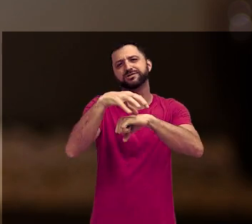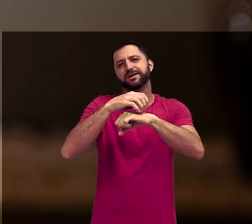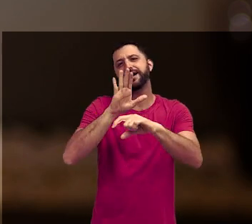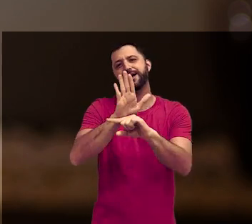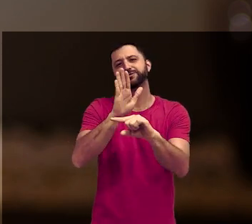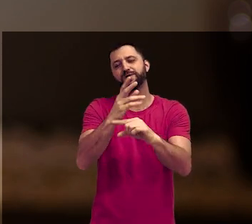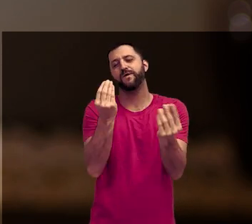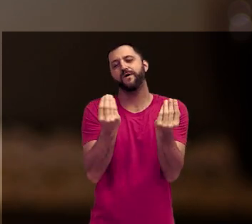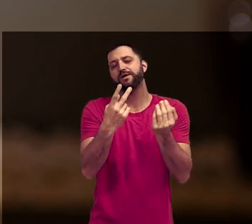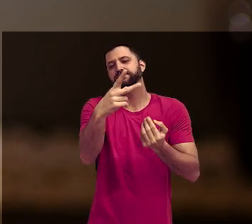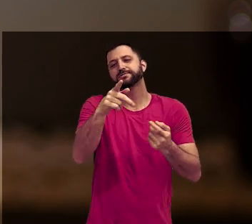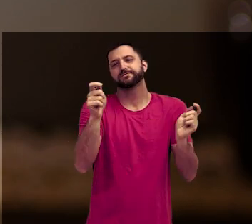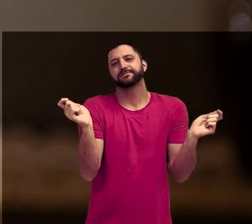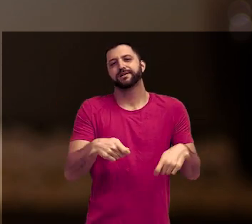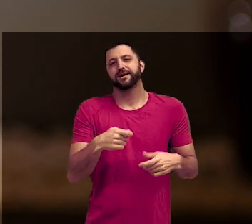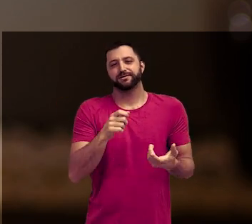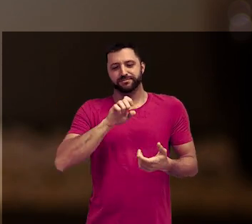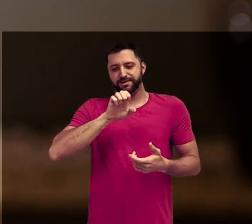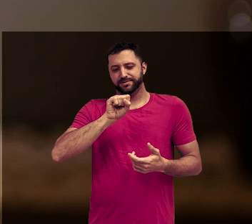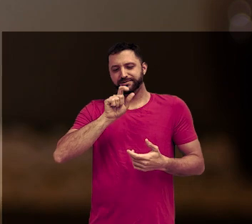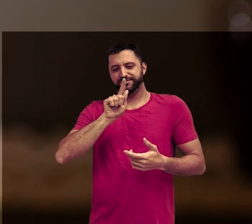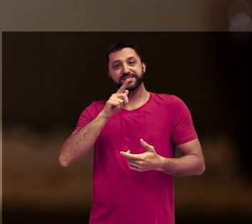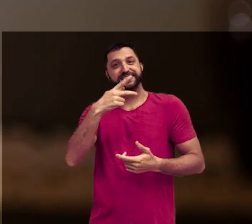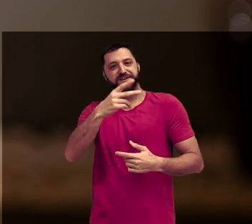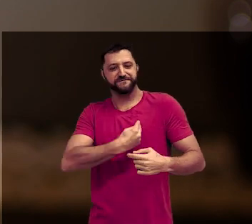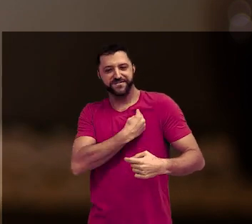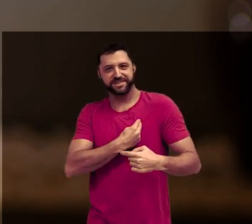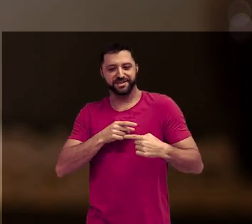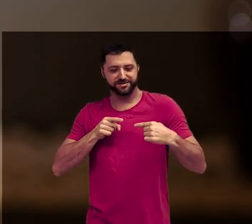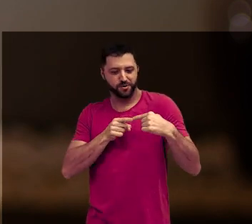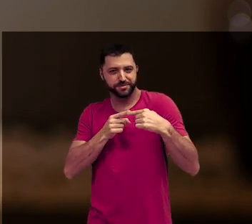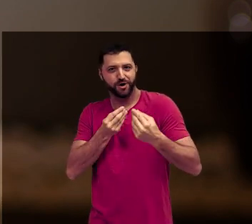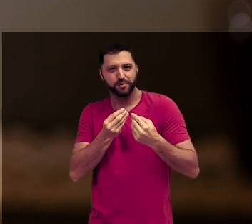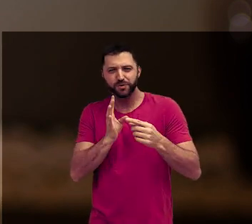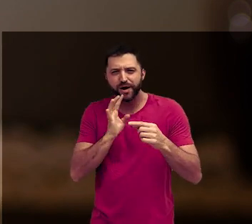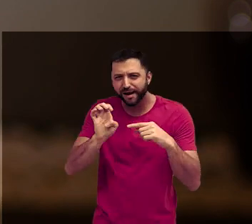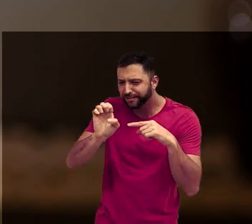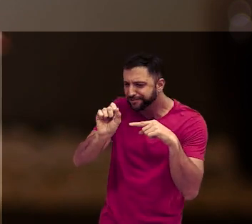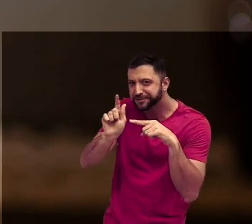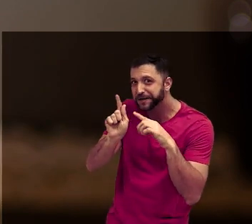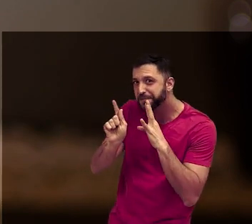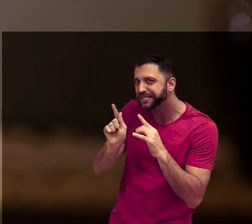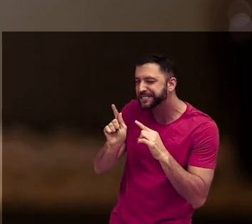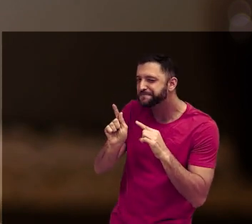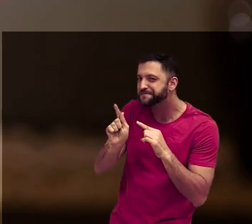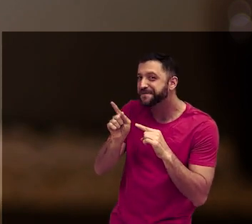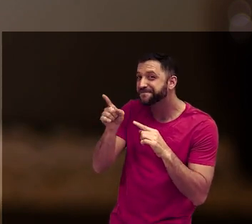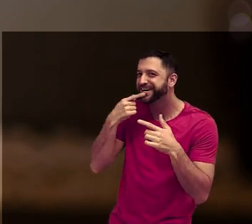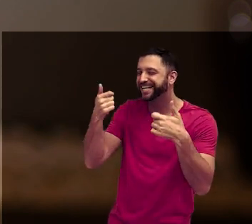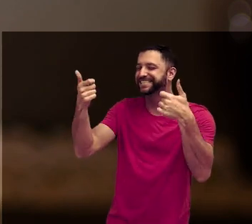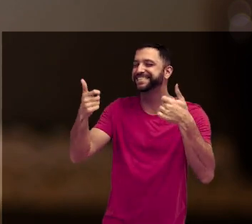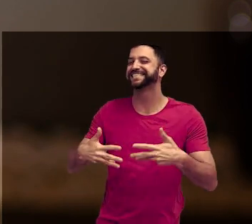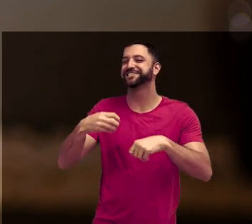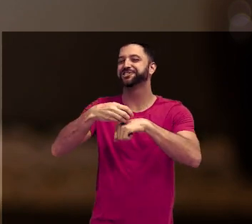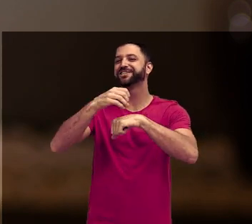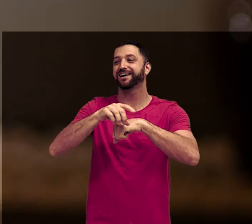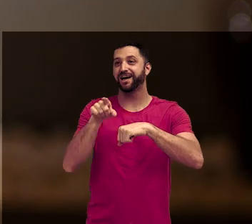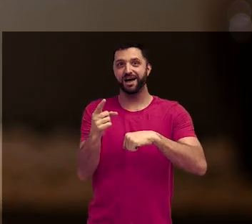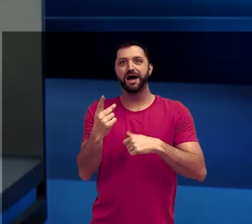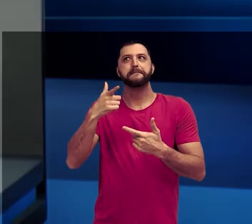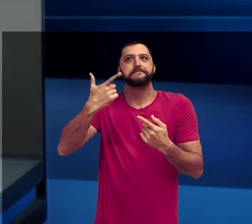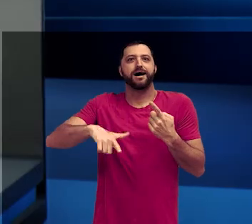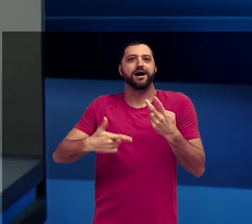de maneira descomplicada o que é e como você pode aplicar o ESG na sua rotina. Você já ouviu essa